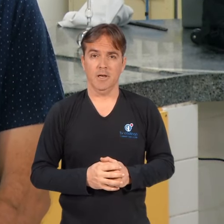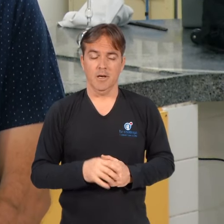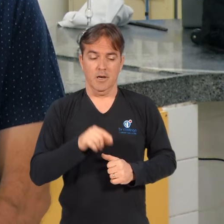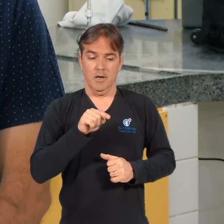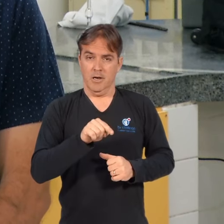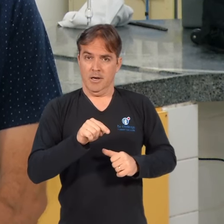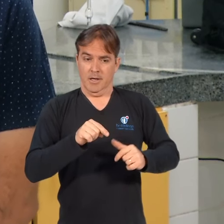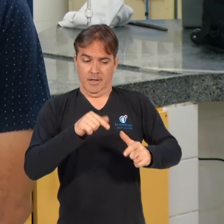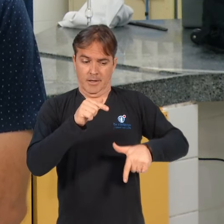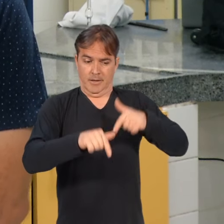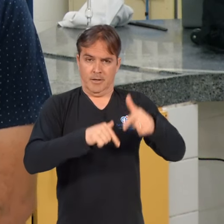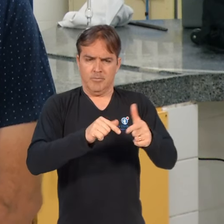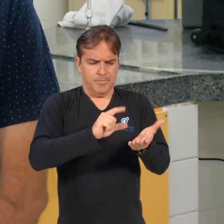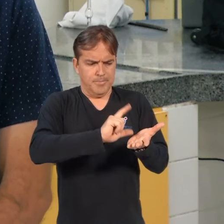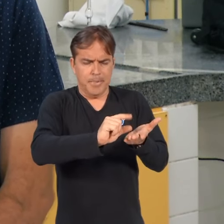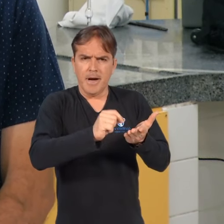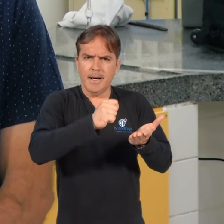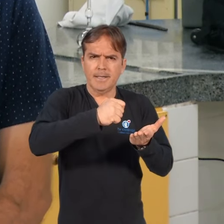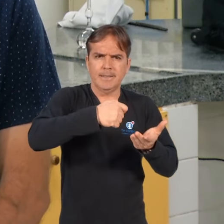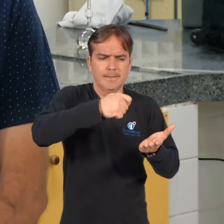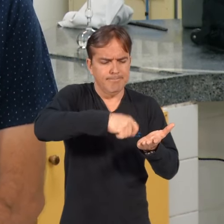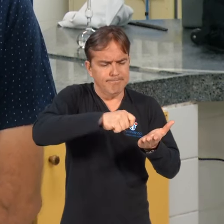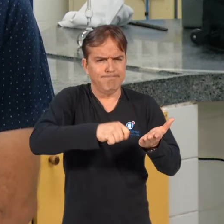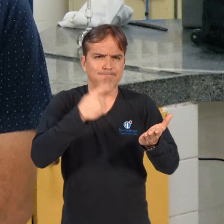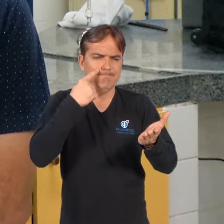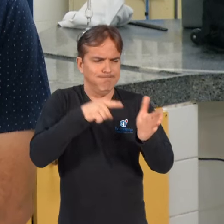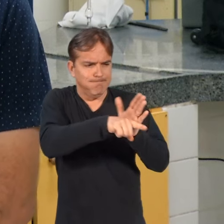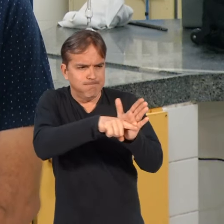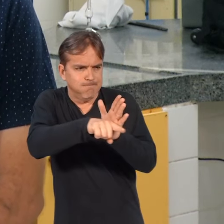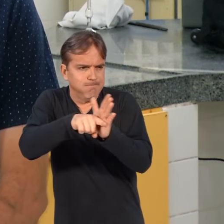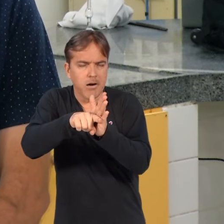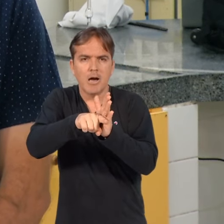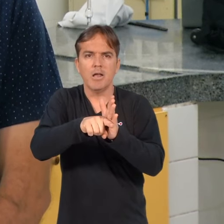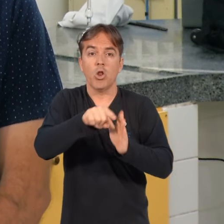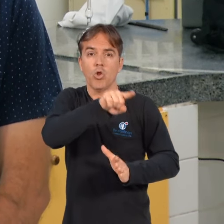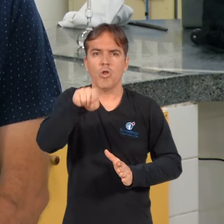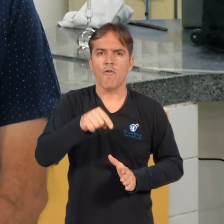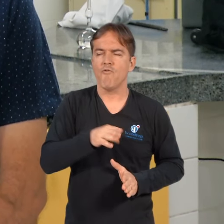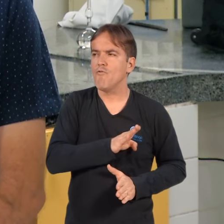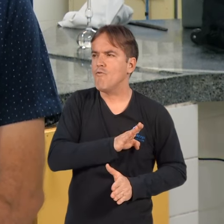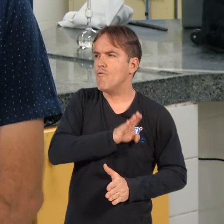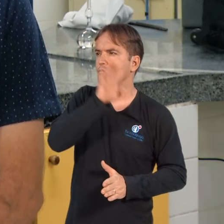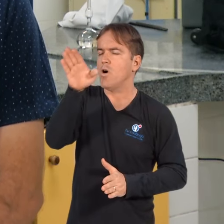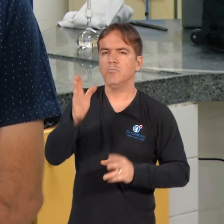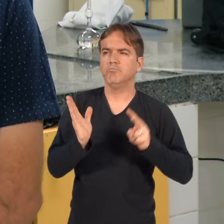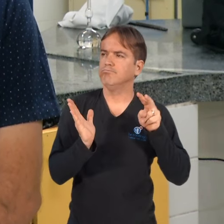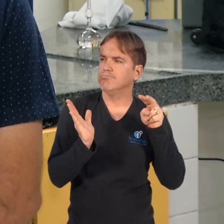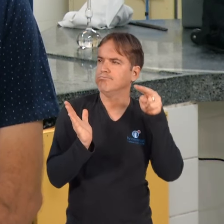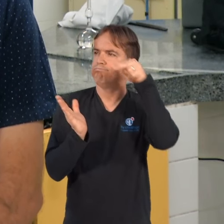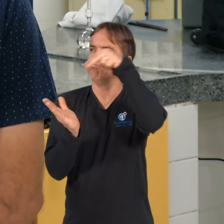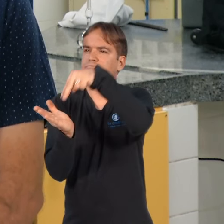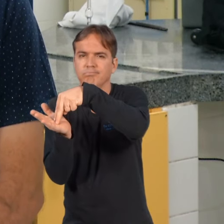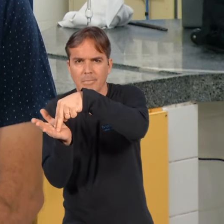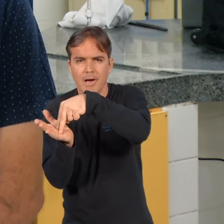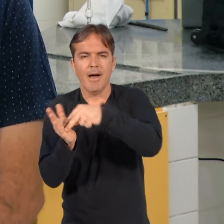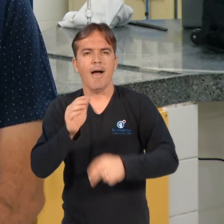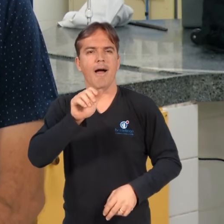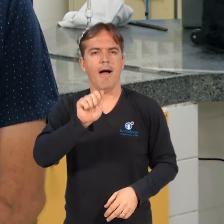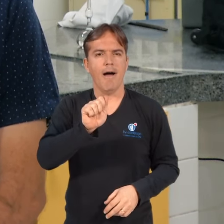aproximadamente, assim, logo quando a gente chegou aqui na região, a partir de uma visita ao Polo Gesseiro do Araripe.